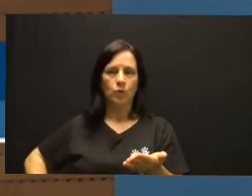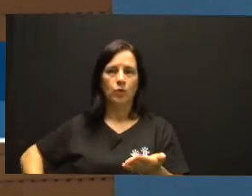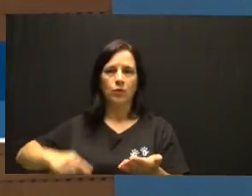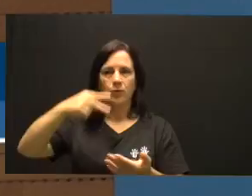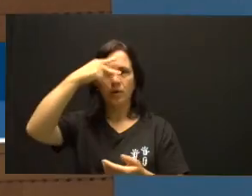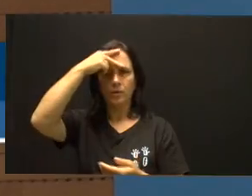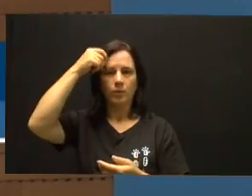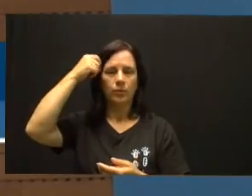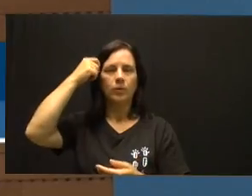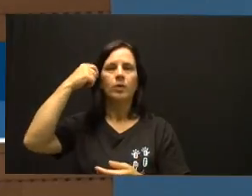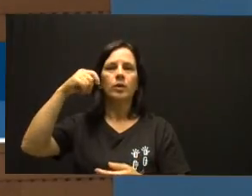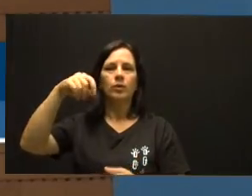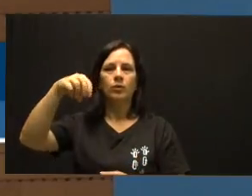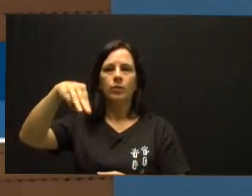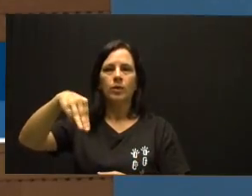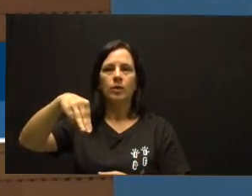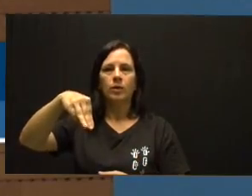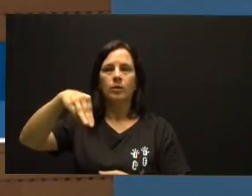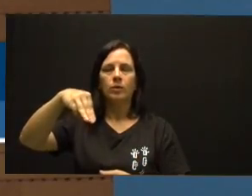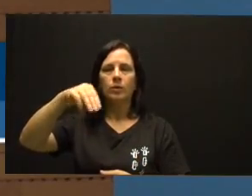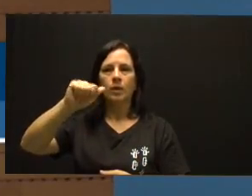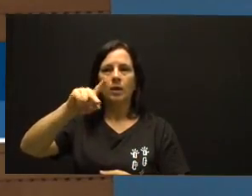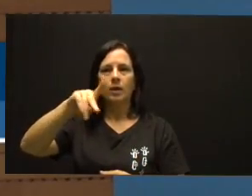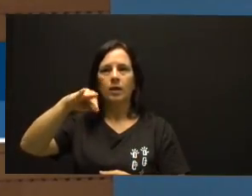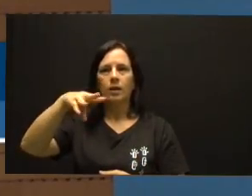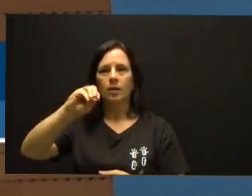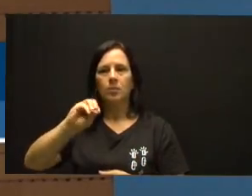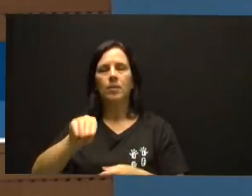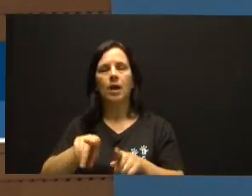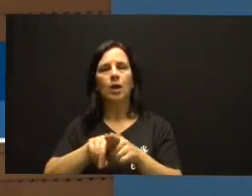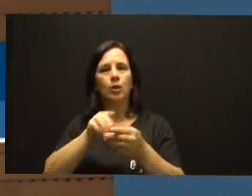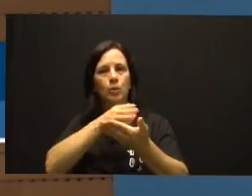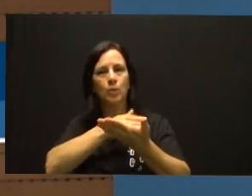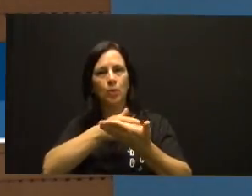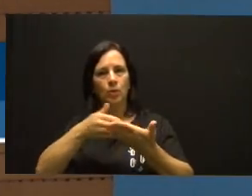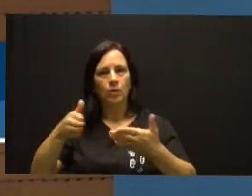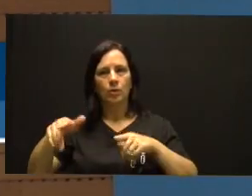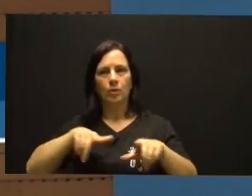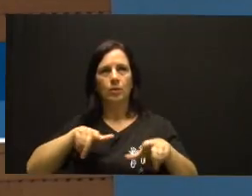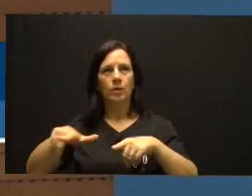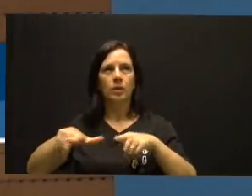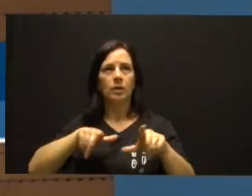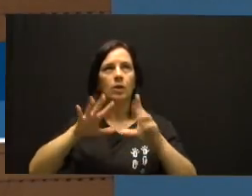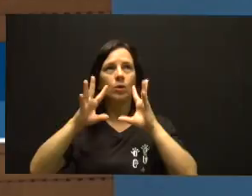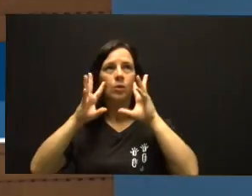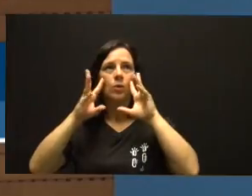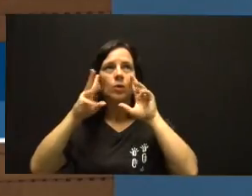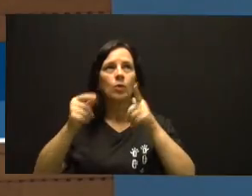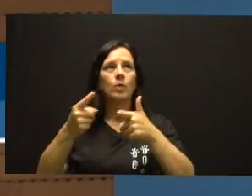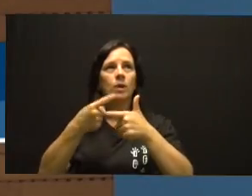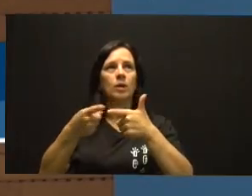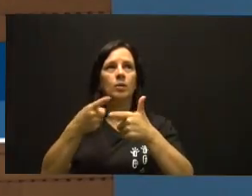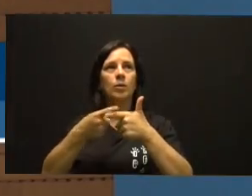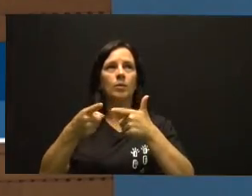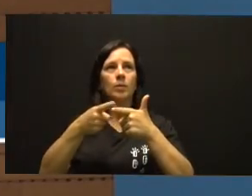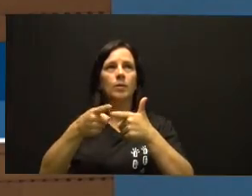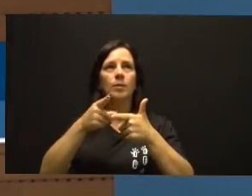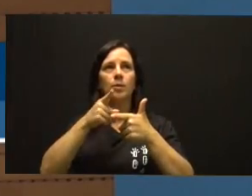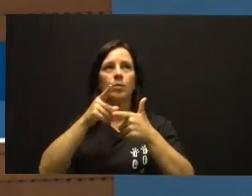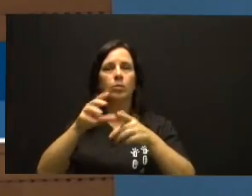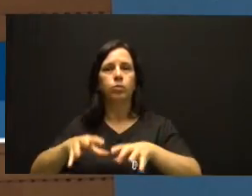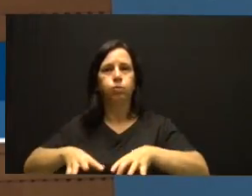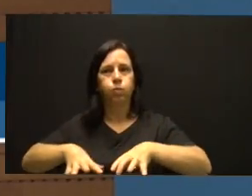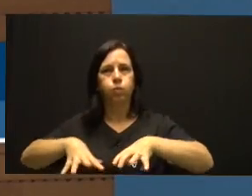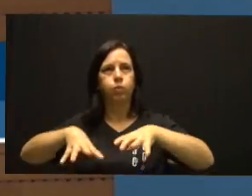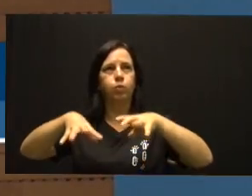PSDB que possa trabalhar e começar a resolver também o problema da enchente que vem assolando e